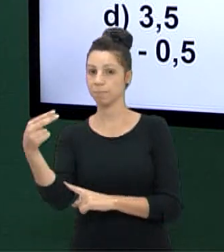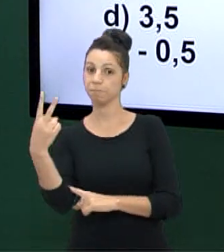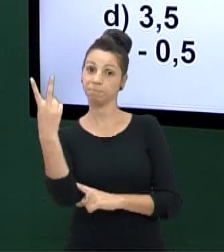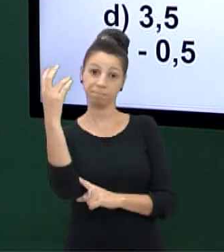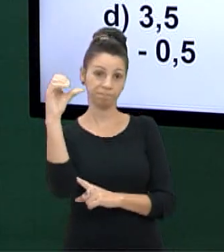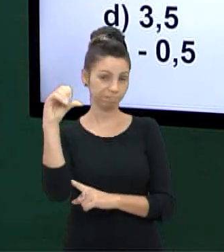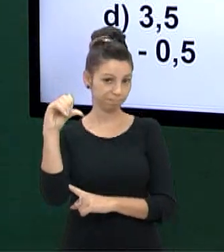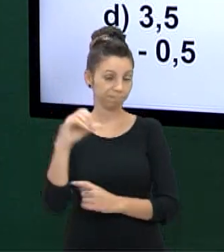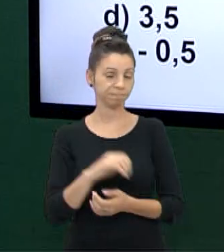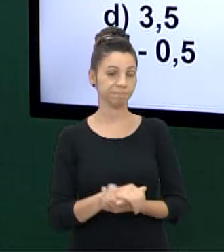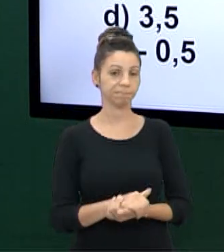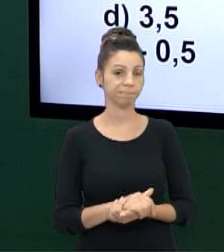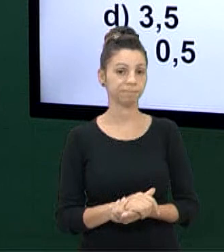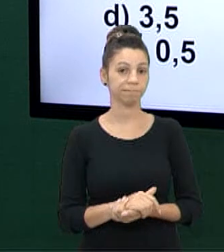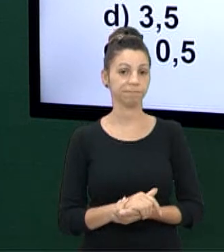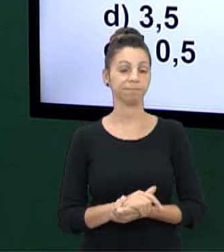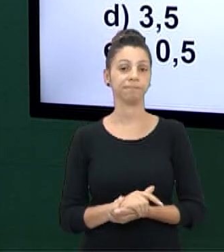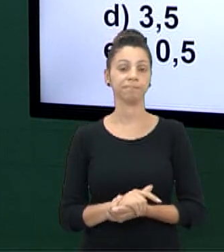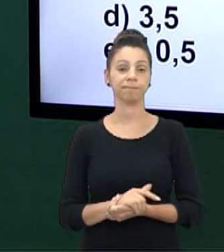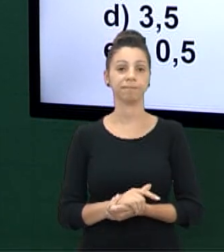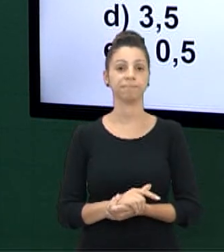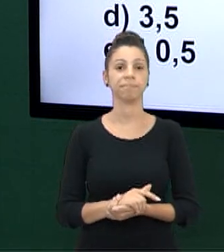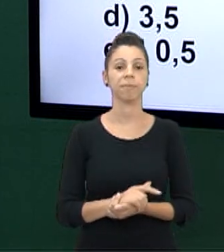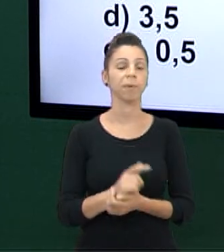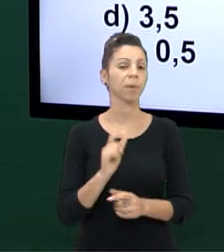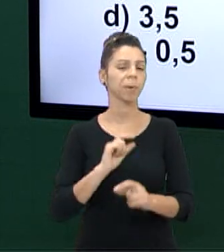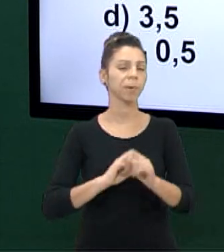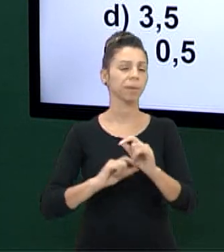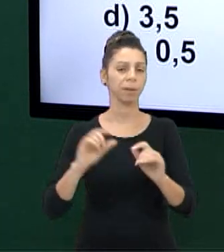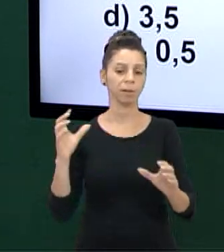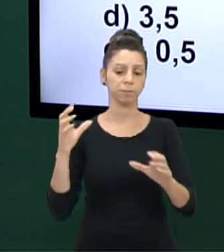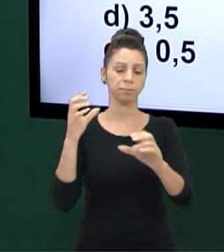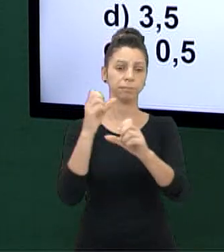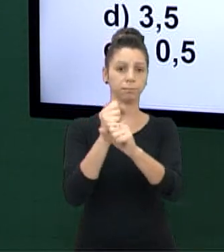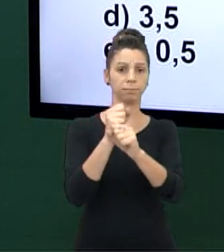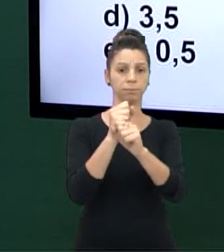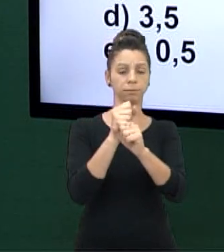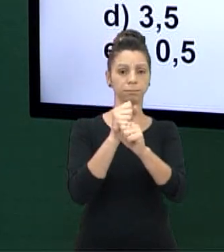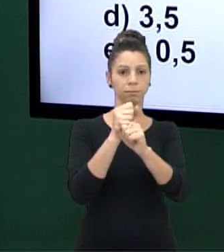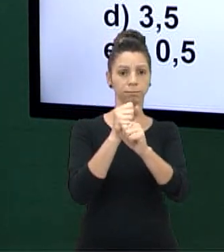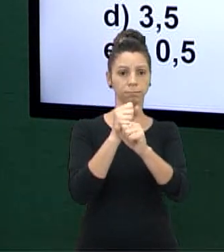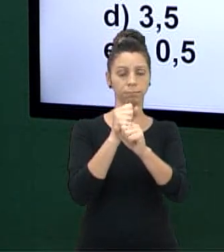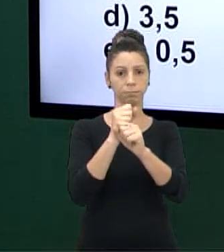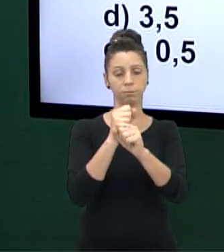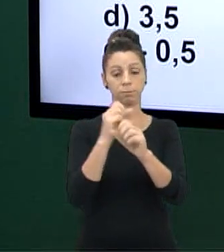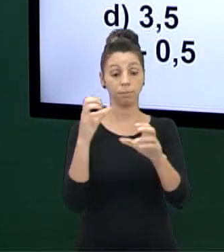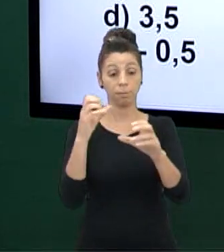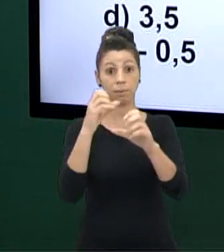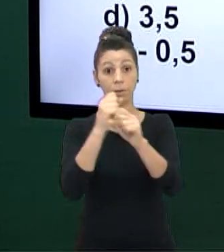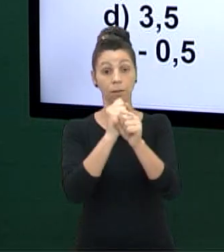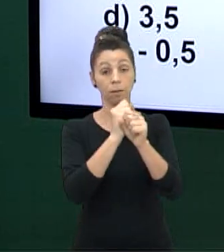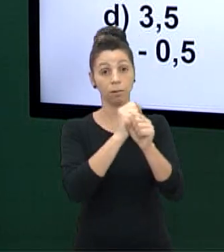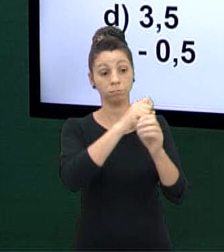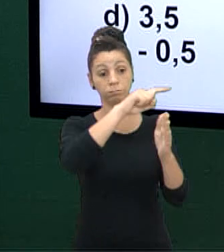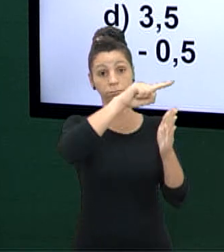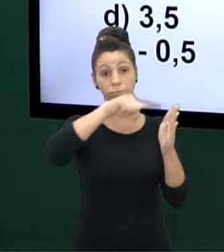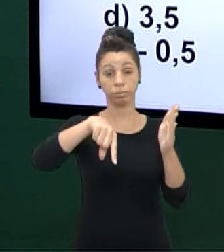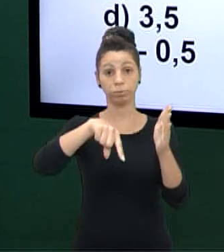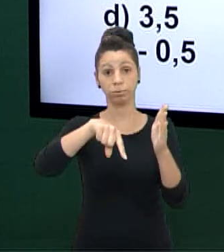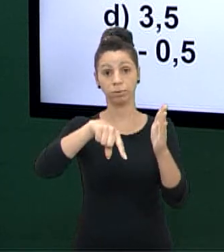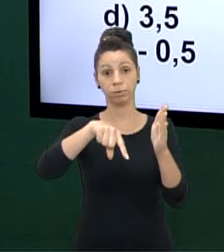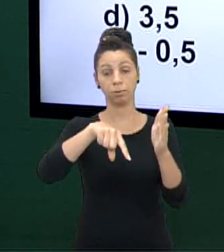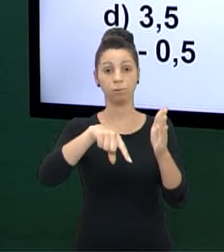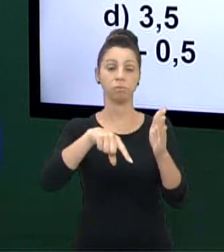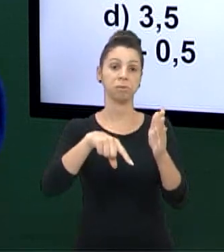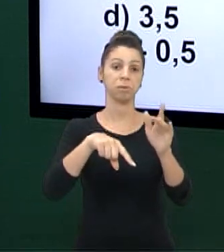utilizar aqui o método da adição, que consiste em anular uma das incógnitas, ou x